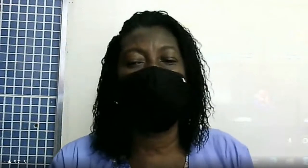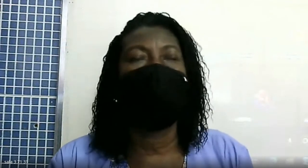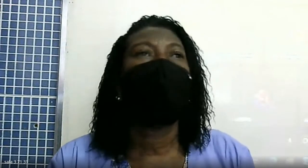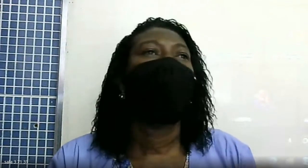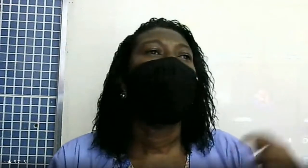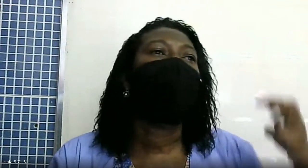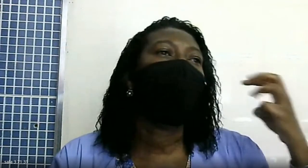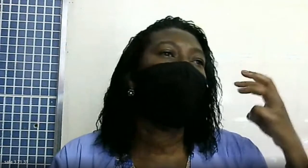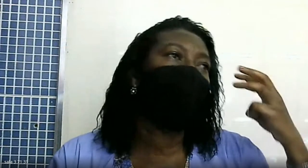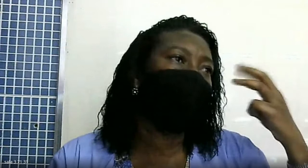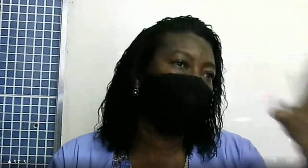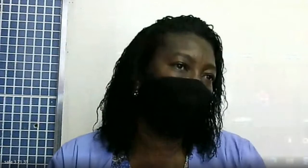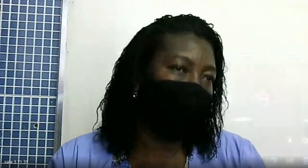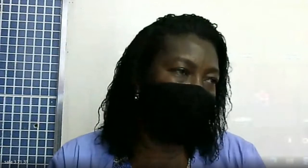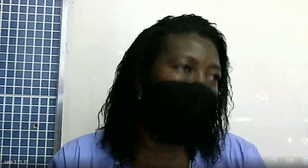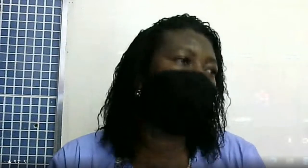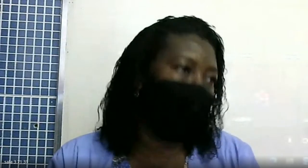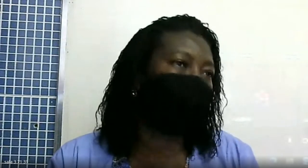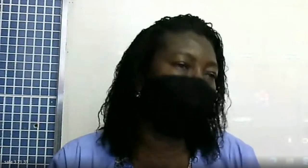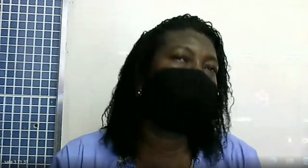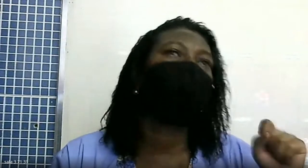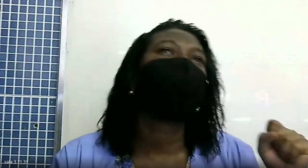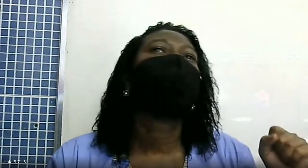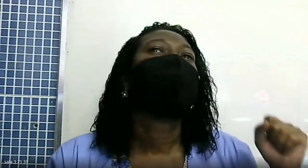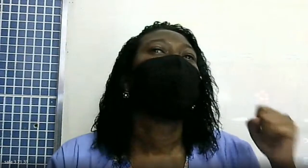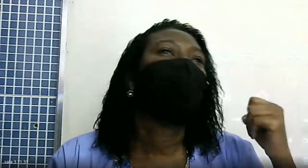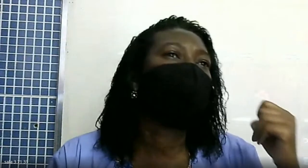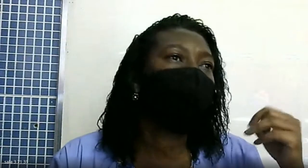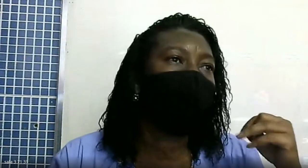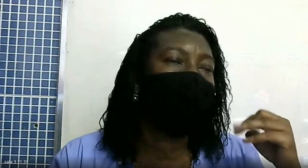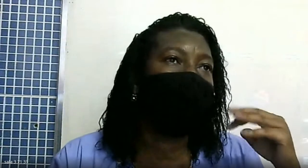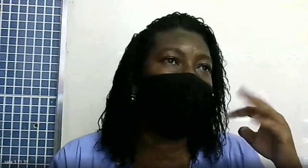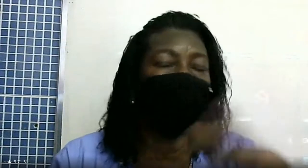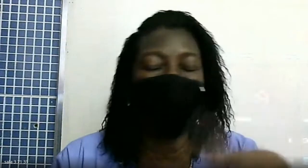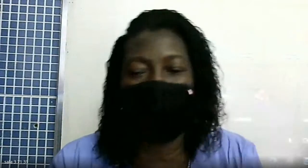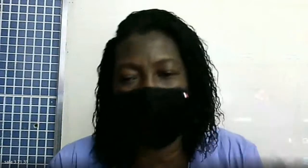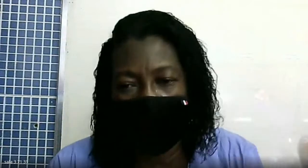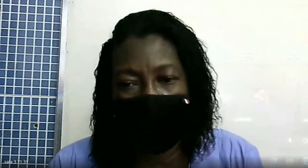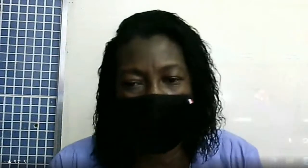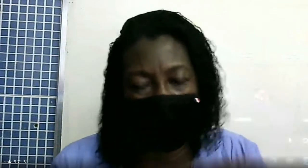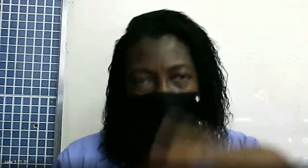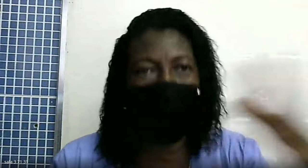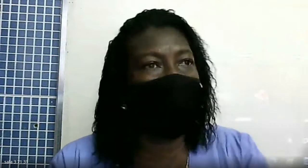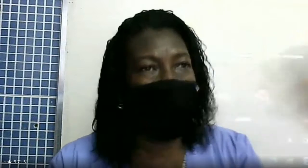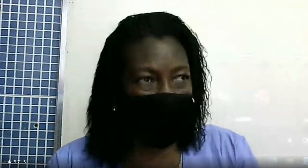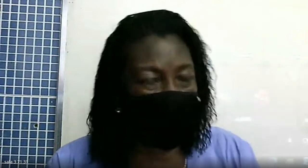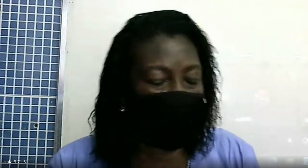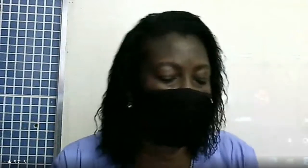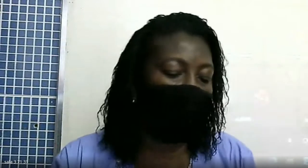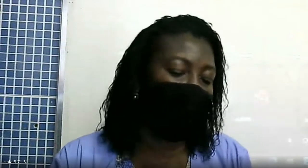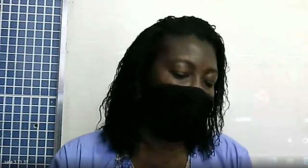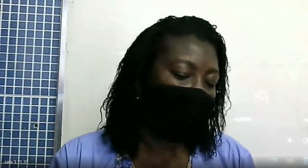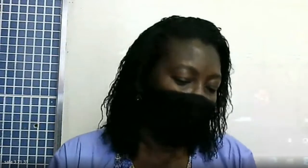só o hip hop, que é a dança, não só a pintura em tela ou na